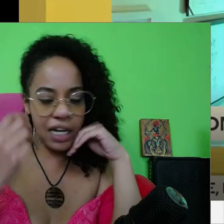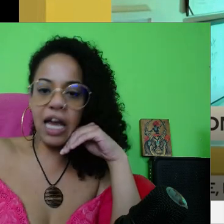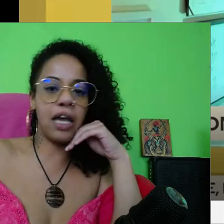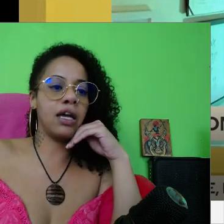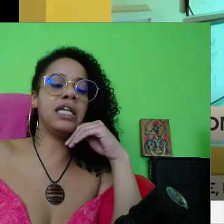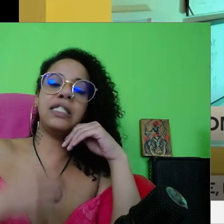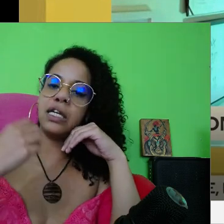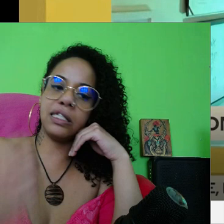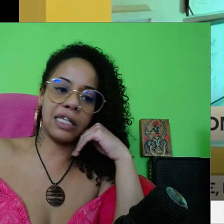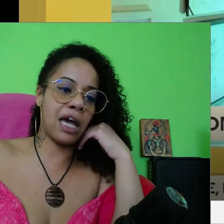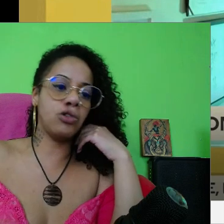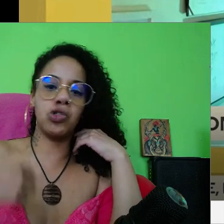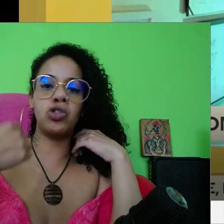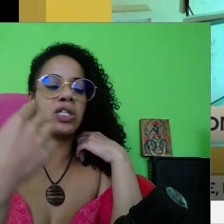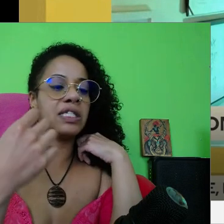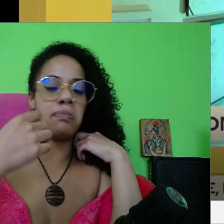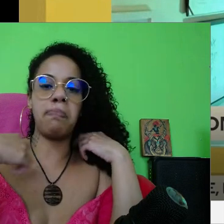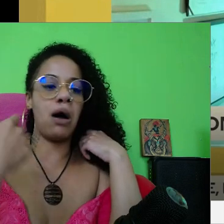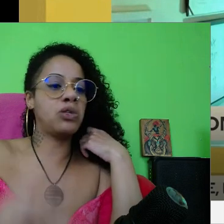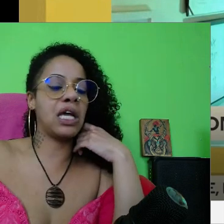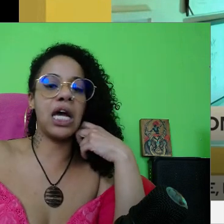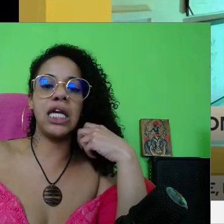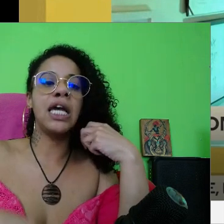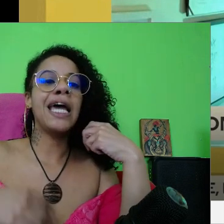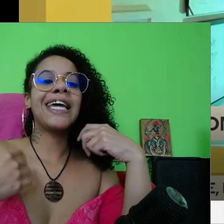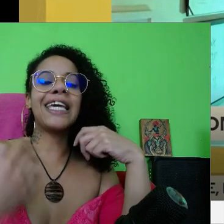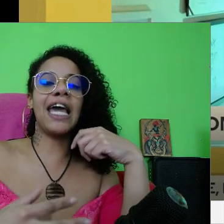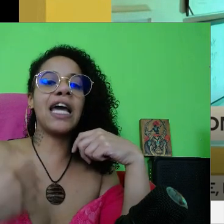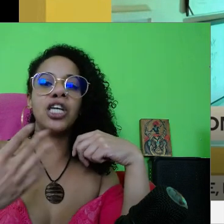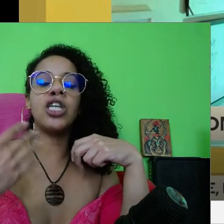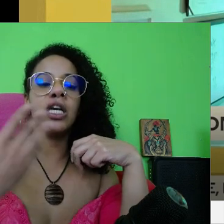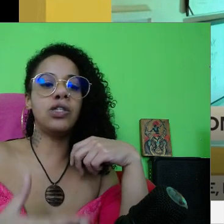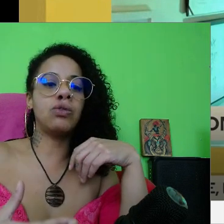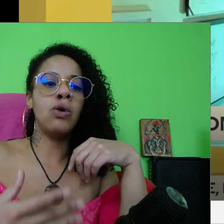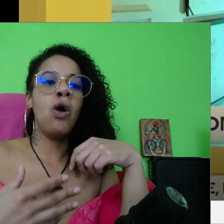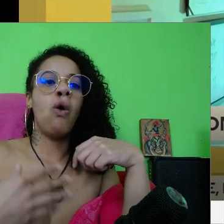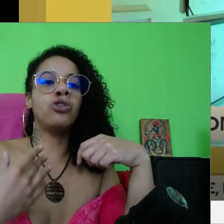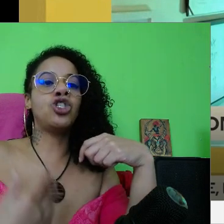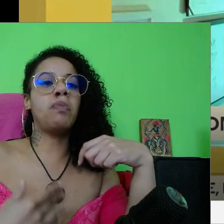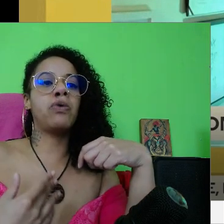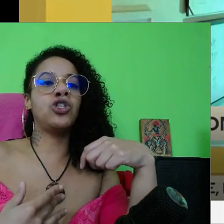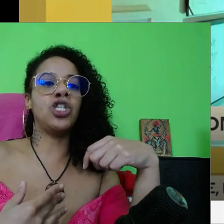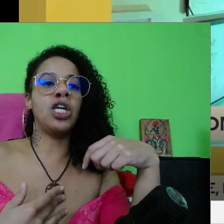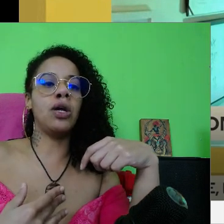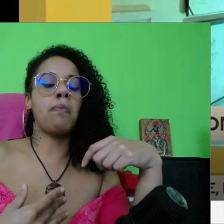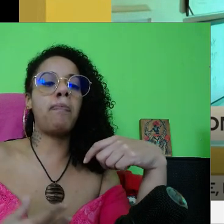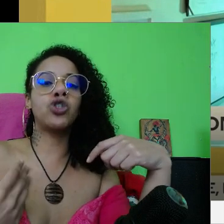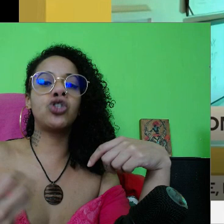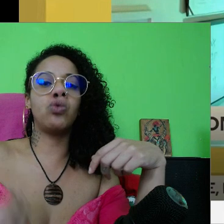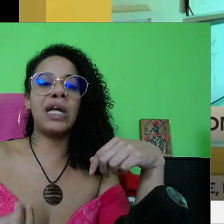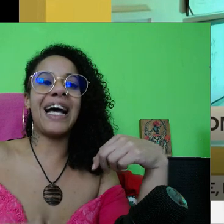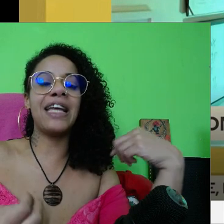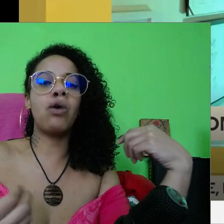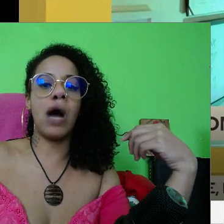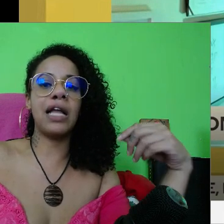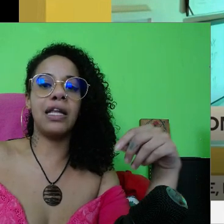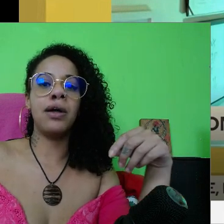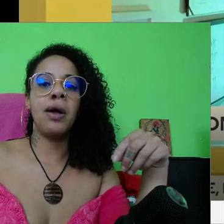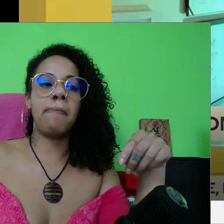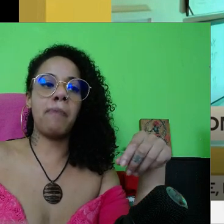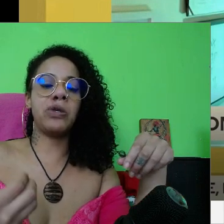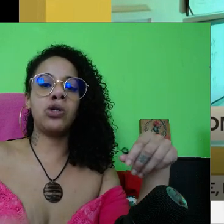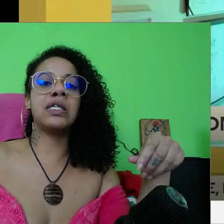ninguém e se quiser que os outros que se pau tem aí quem acha isso um tipo de postura